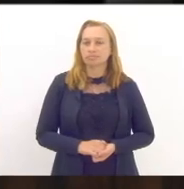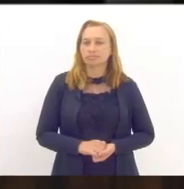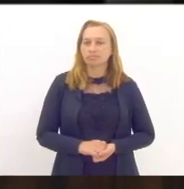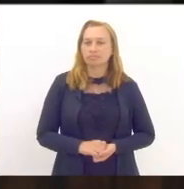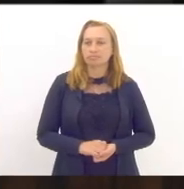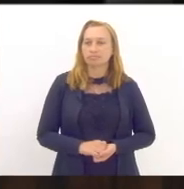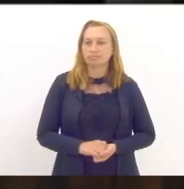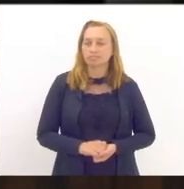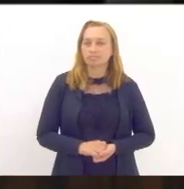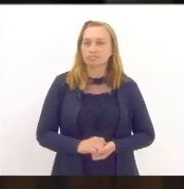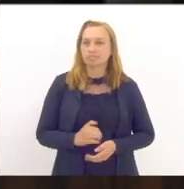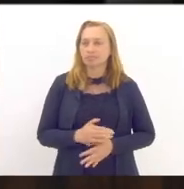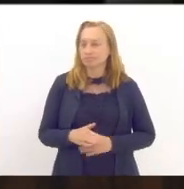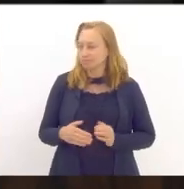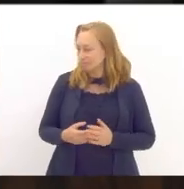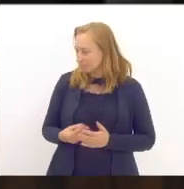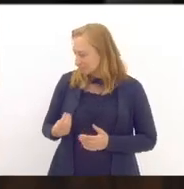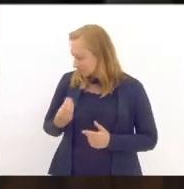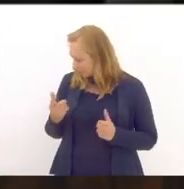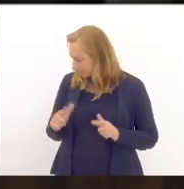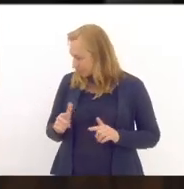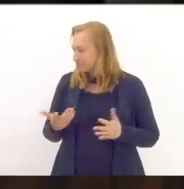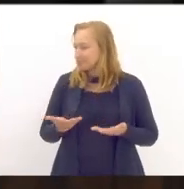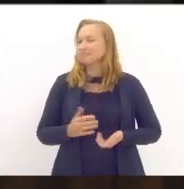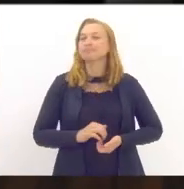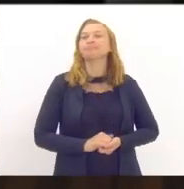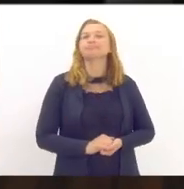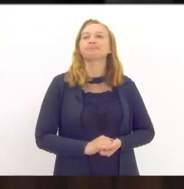Todos presentes.